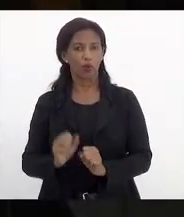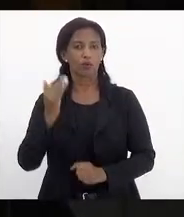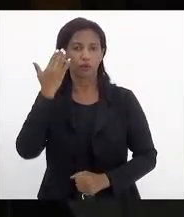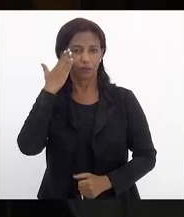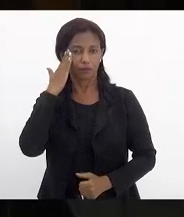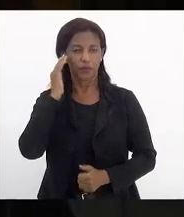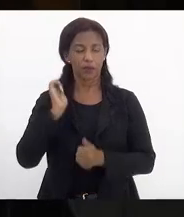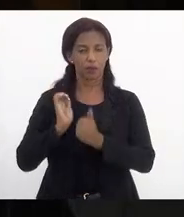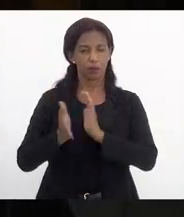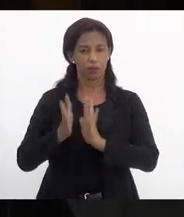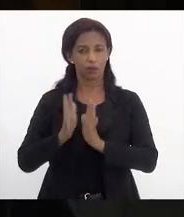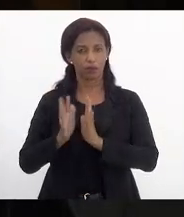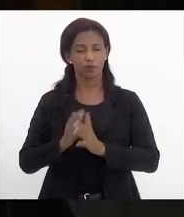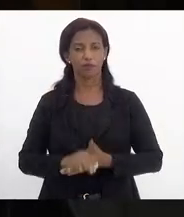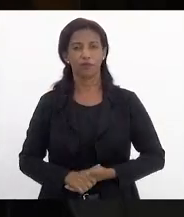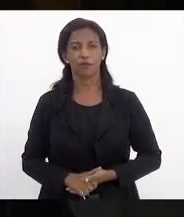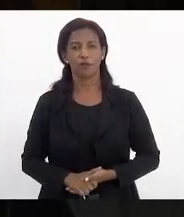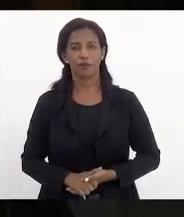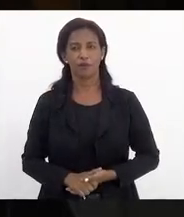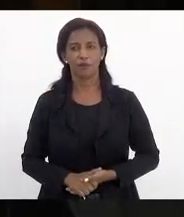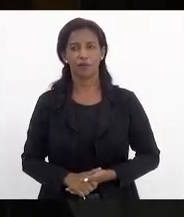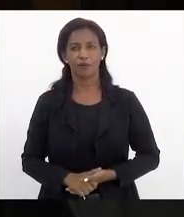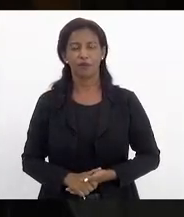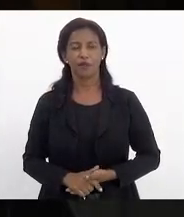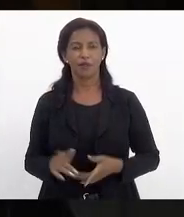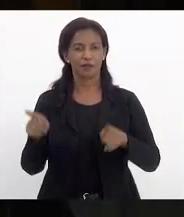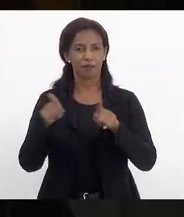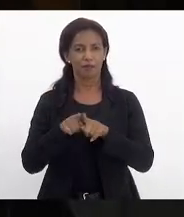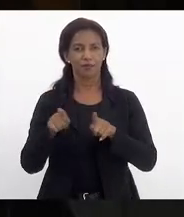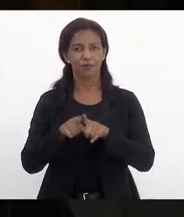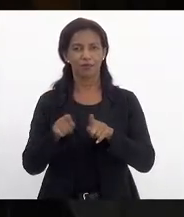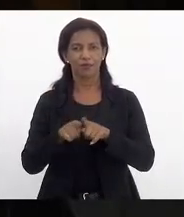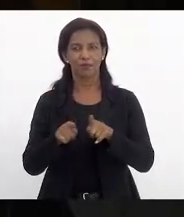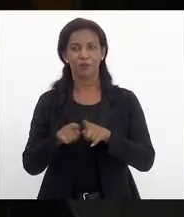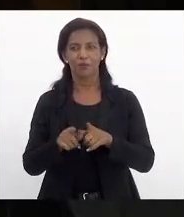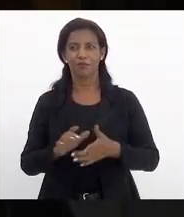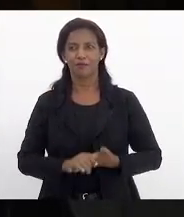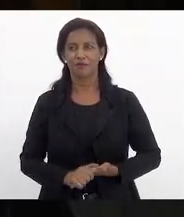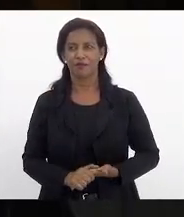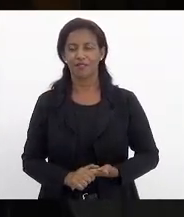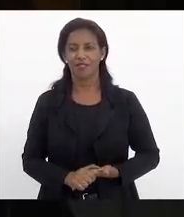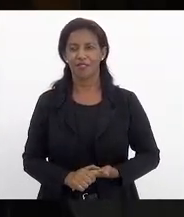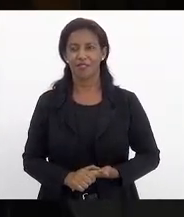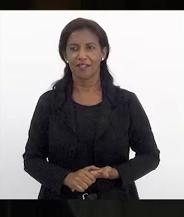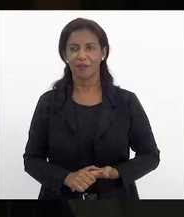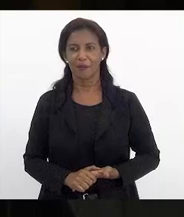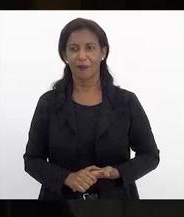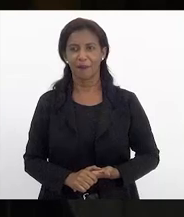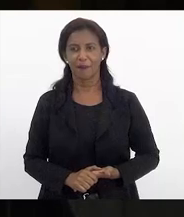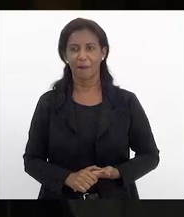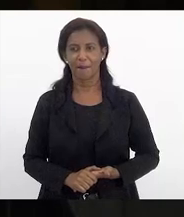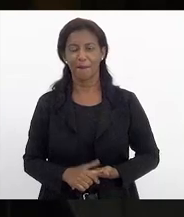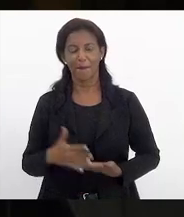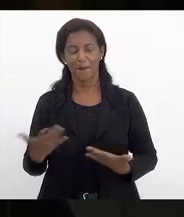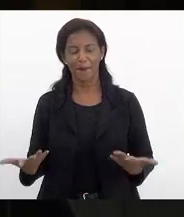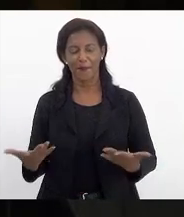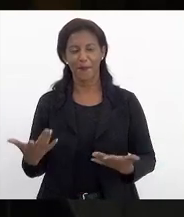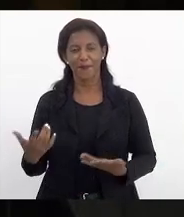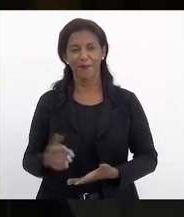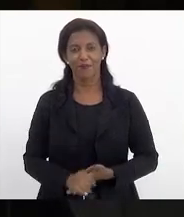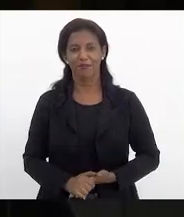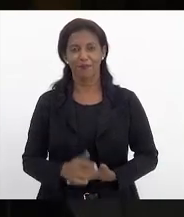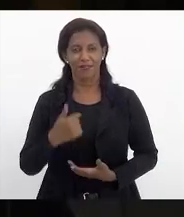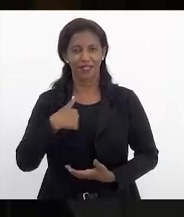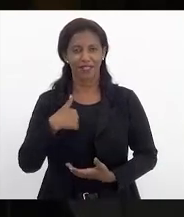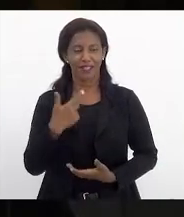entender. Queria fazer aqui um pequeno resumo daquilo que